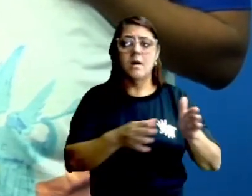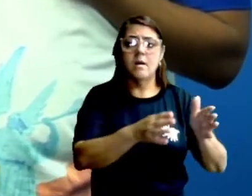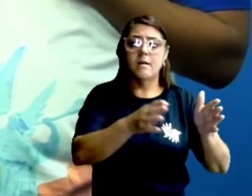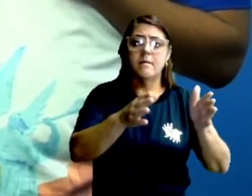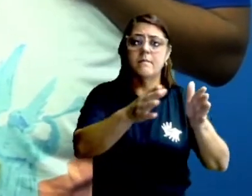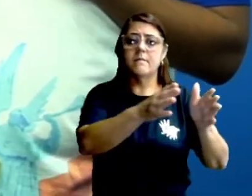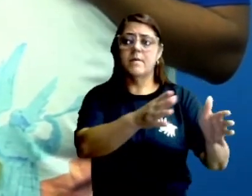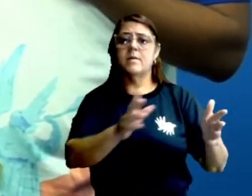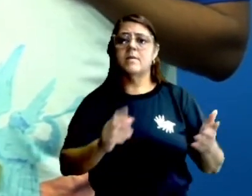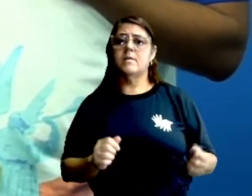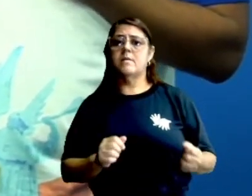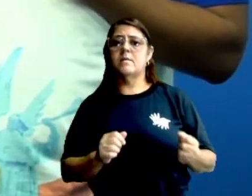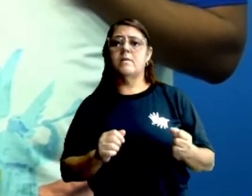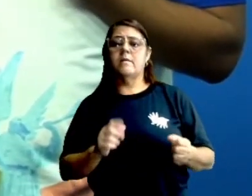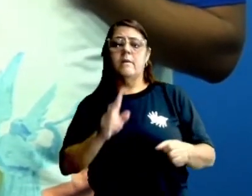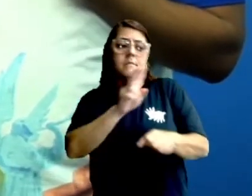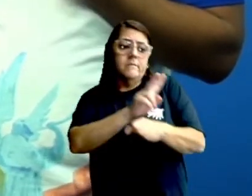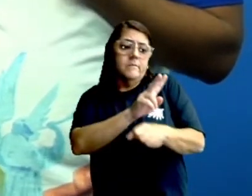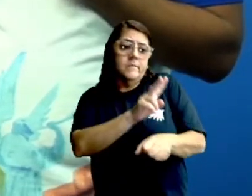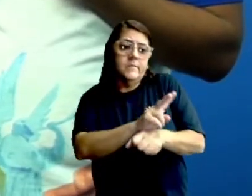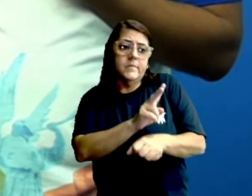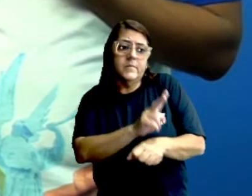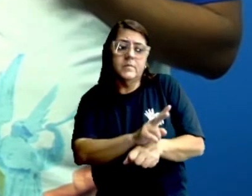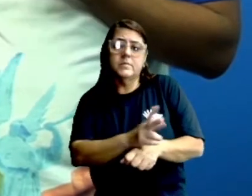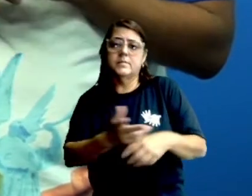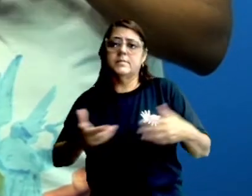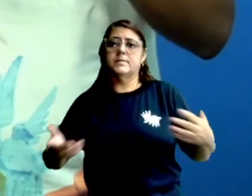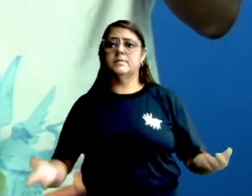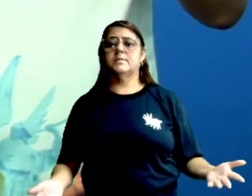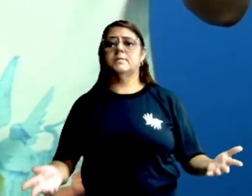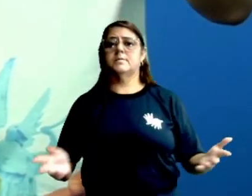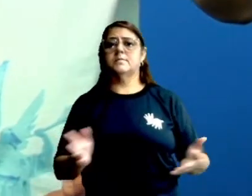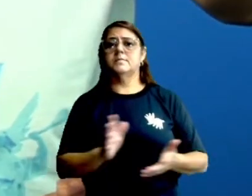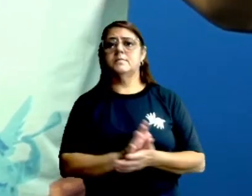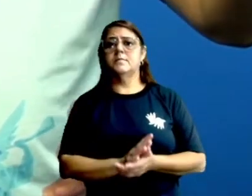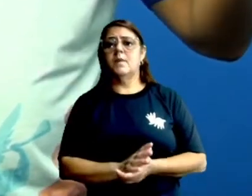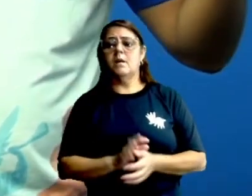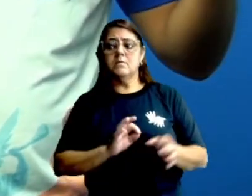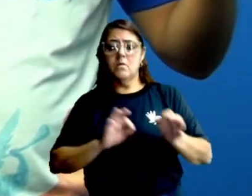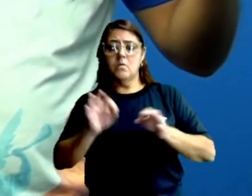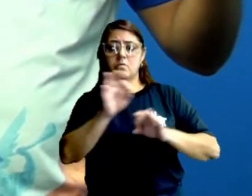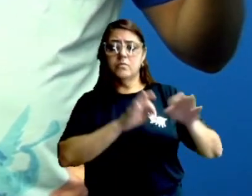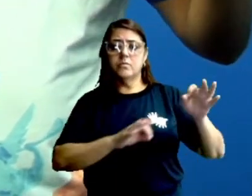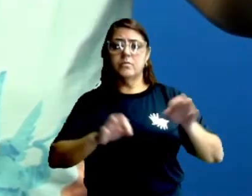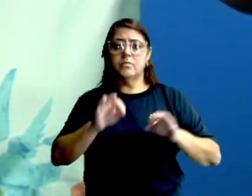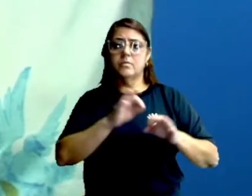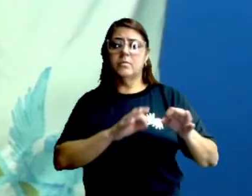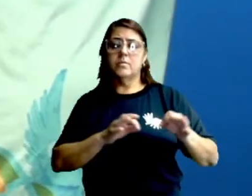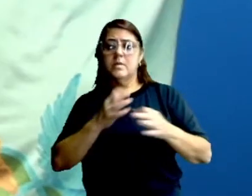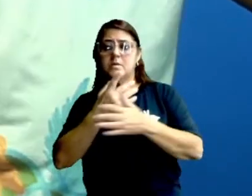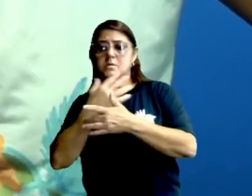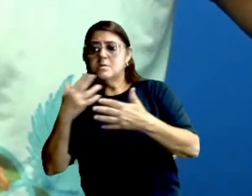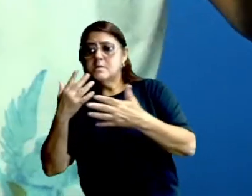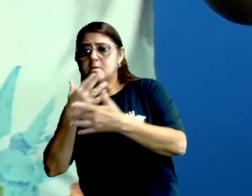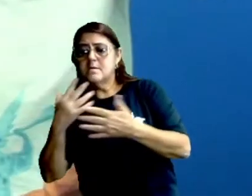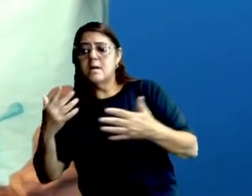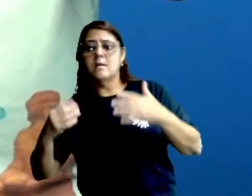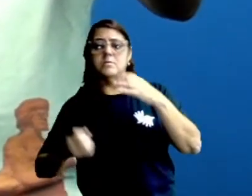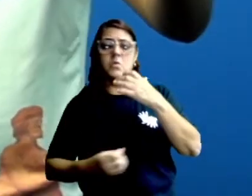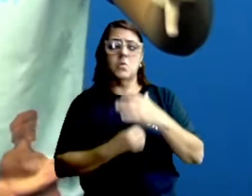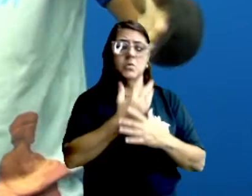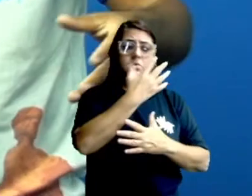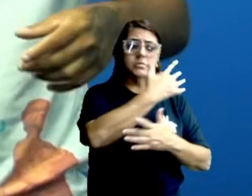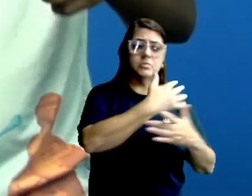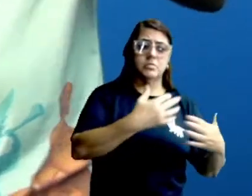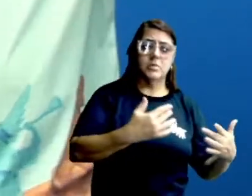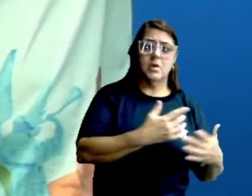os terraços cultiváveis que eles utilizavam, né? Então eles tinham um processo de urbanização muito grande, né? A construção de cidade, a construção